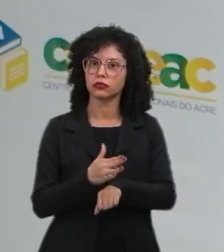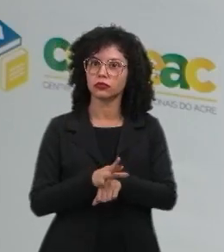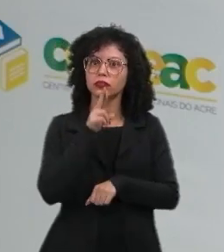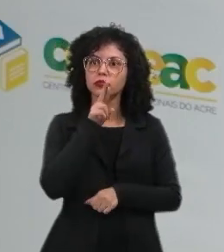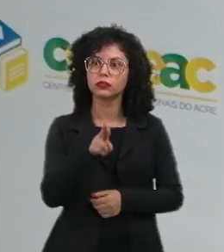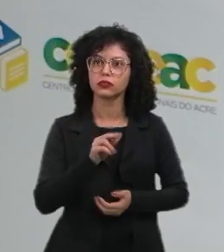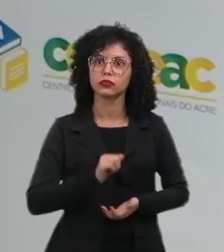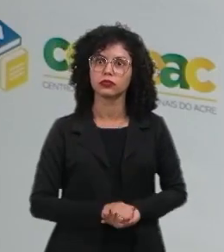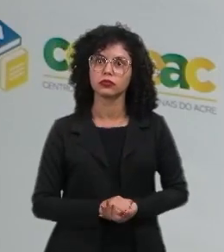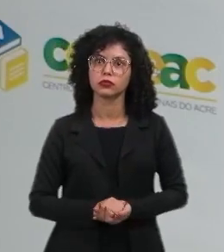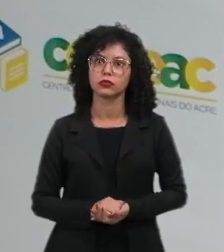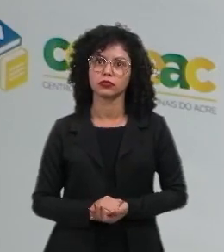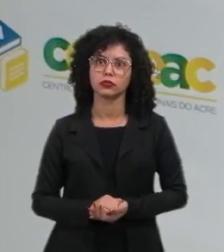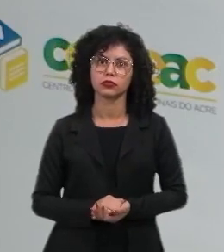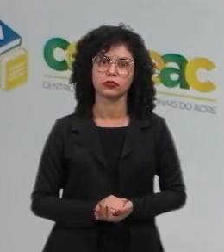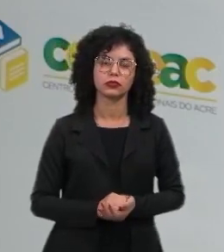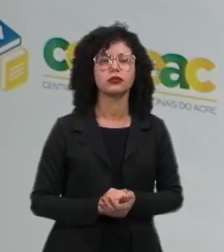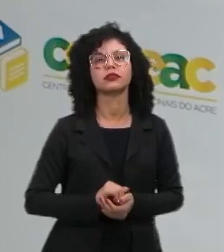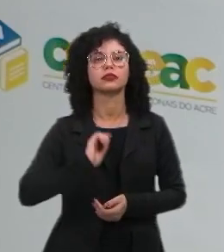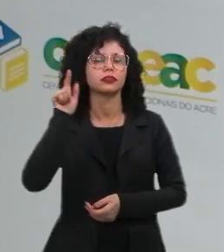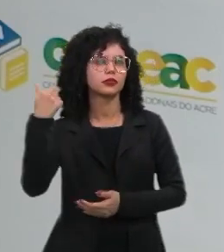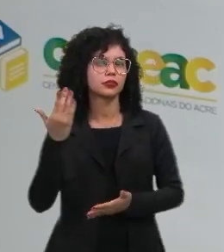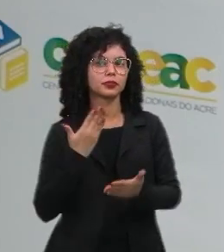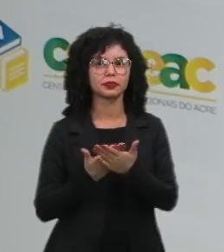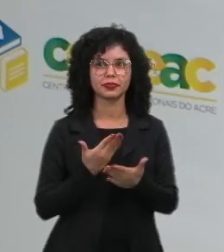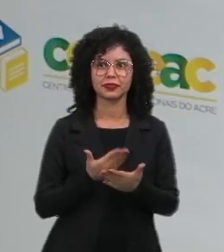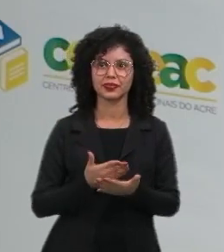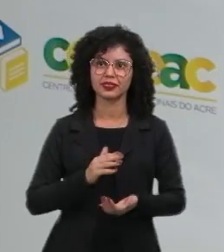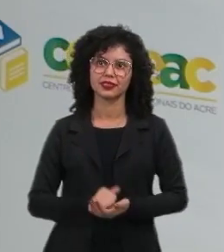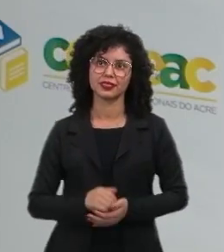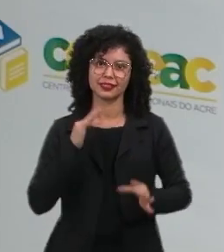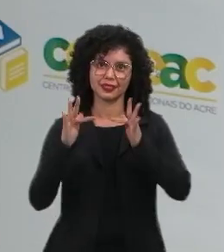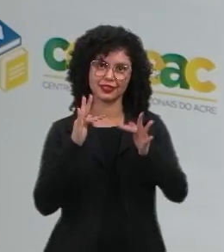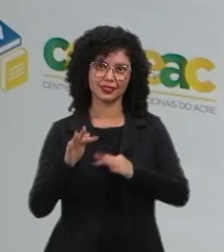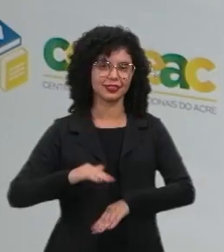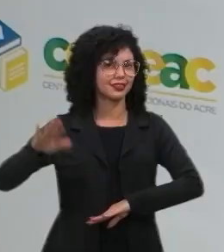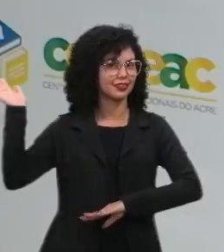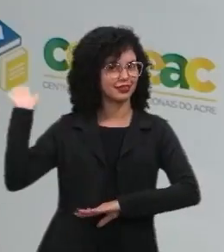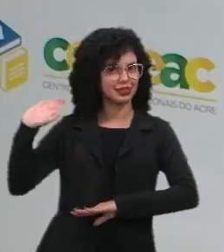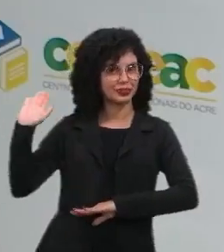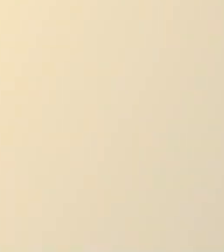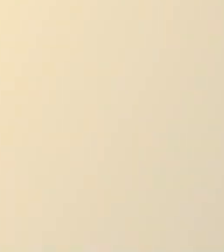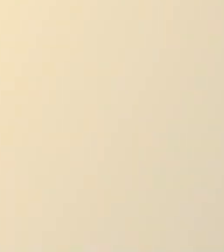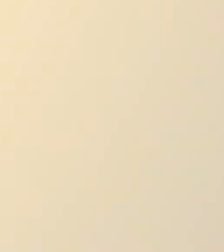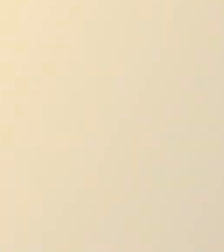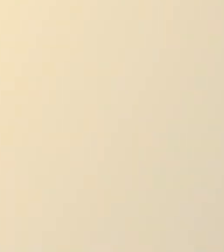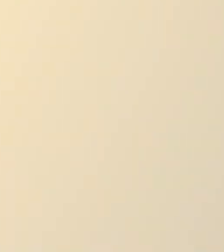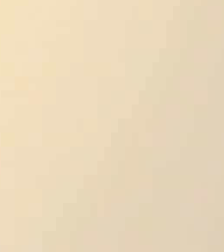resolução dessa questão e aguardo vocês na nossa próxima aula de Física. Até mais!